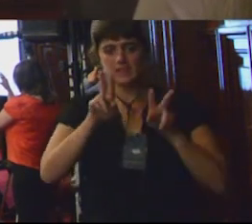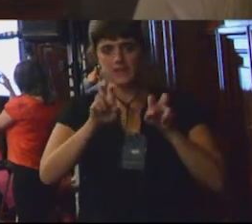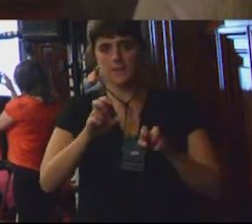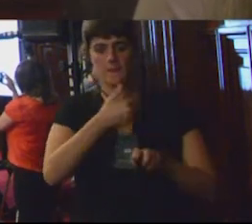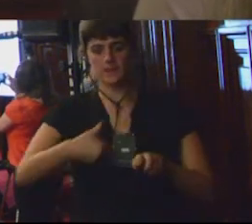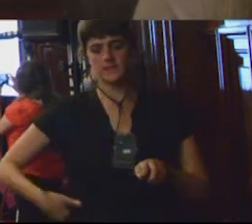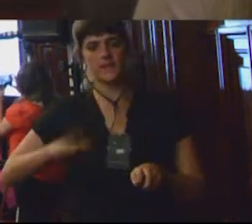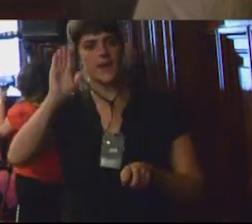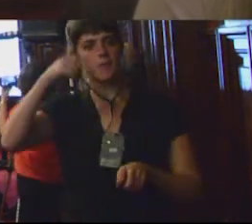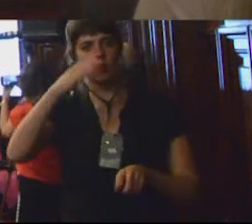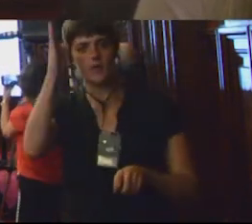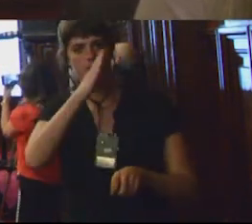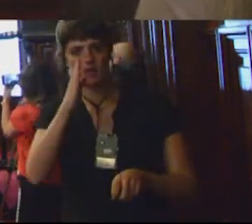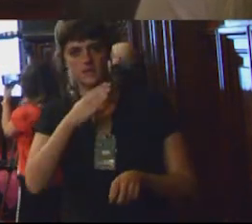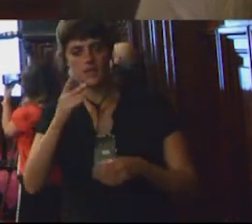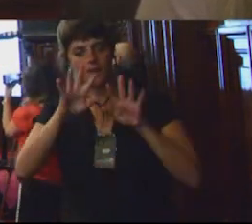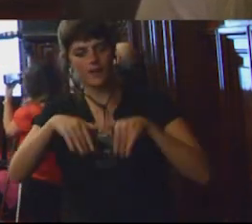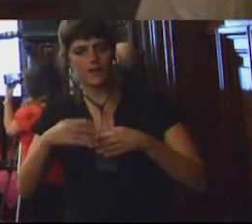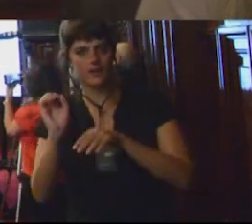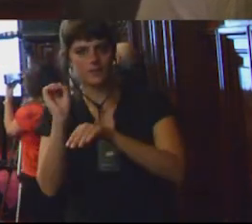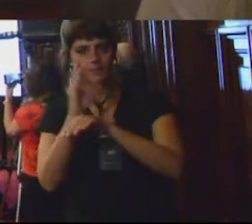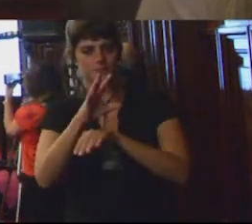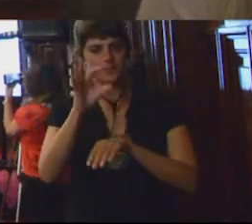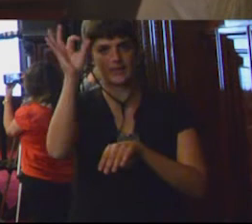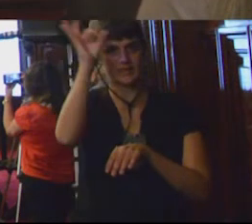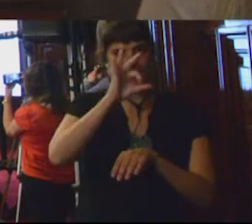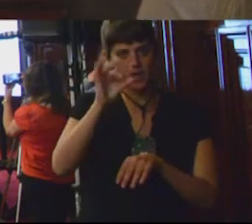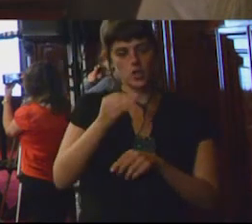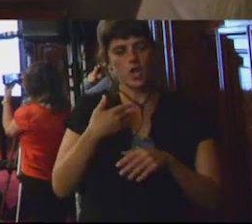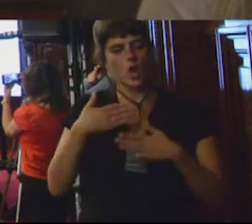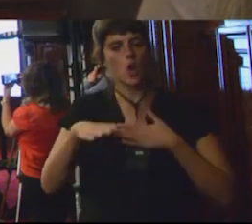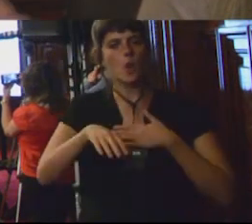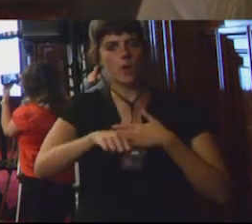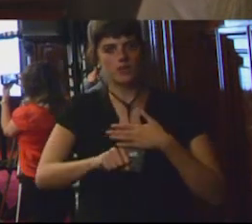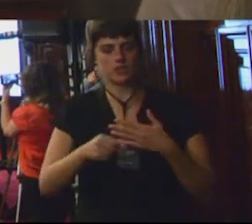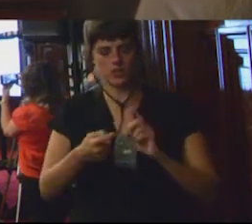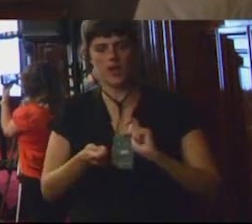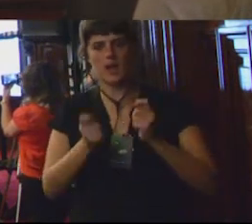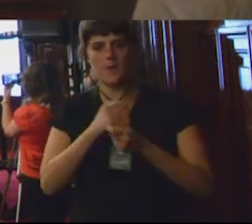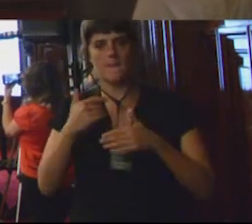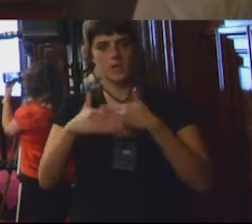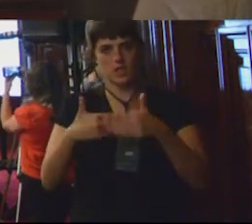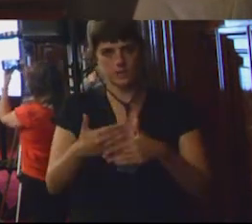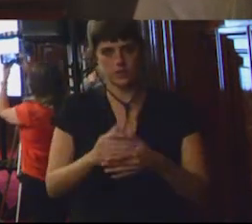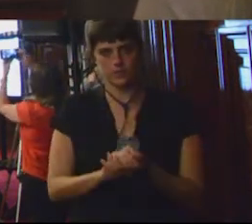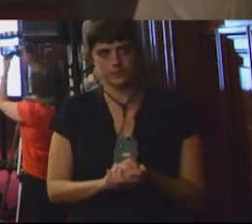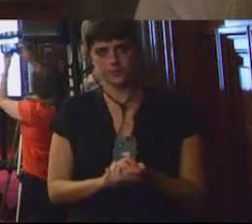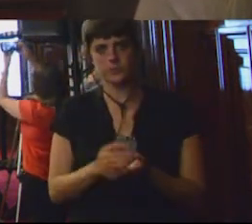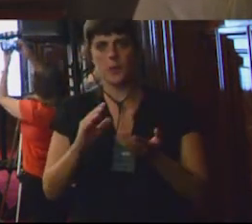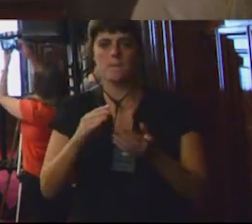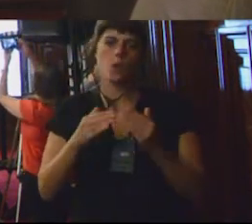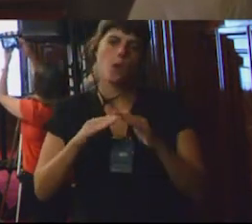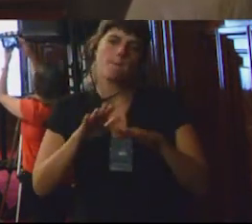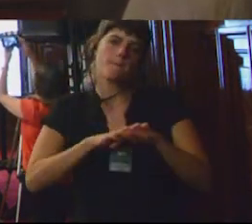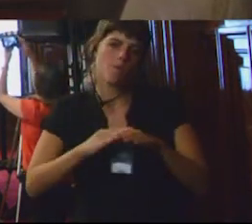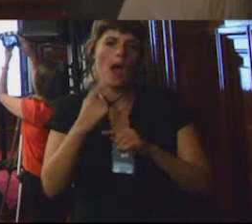senadores, comprometeu-se a regulamentar ou alterar o processo da reforma, pelo menos em alguns pontos. Esperamos até o